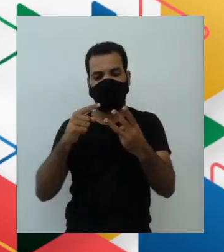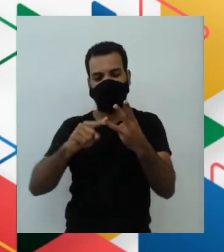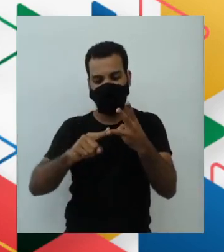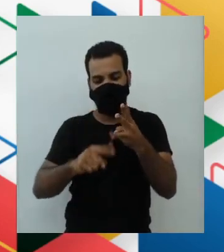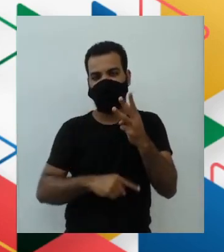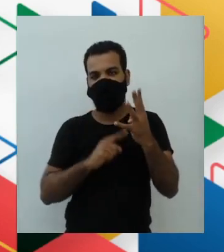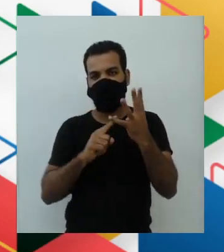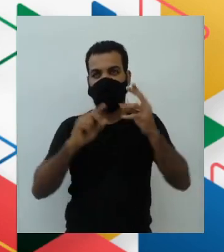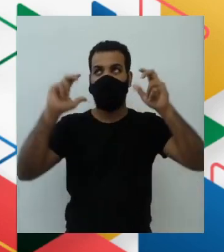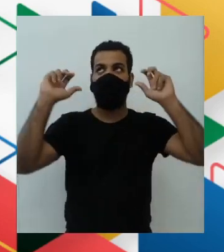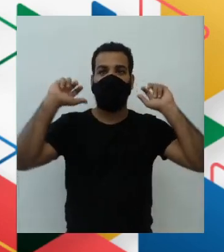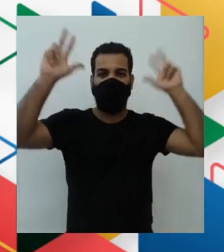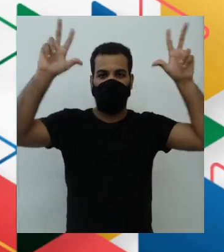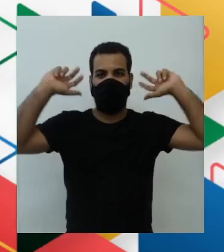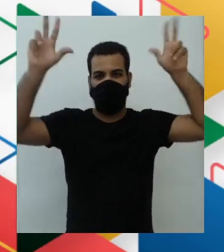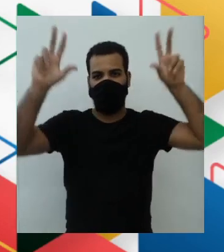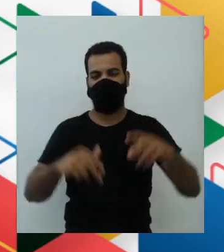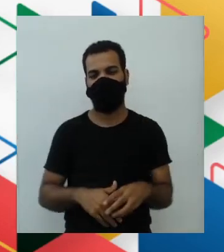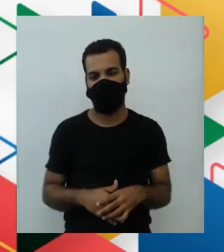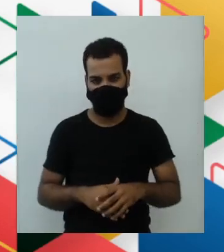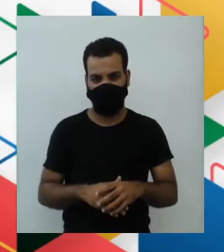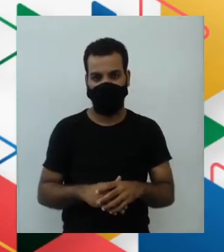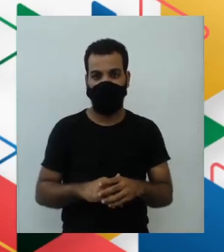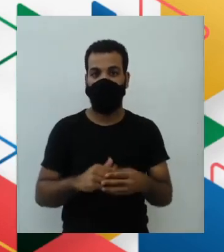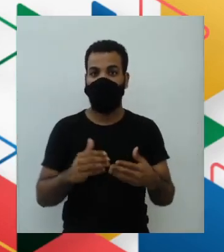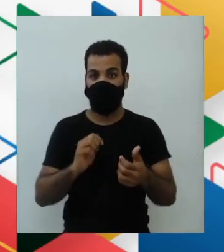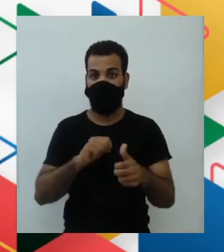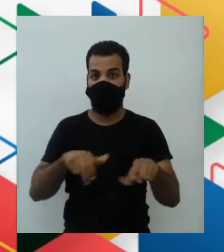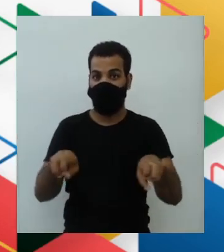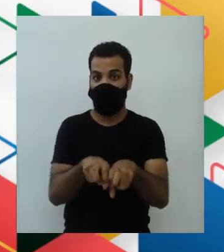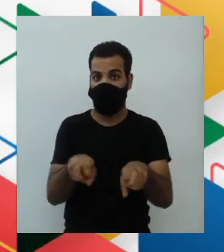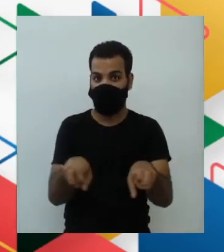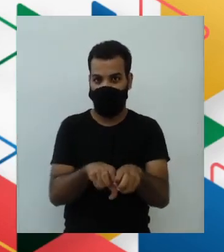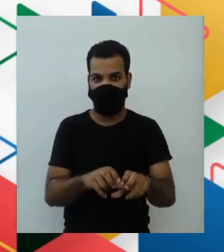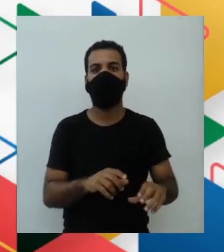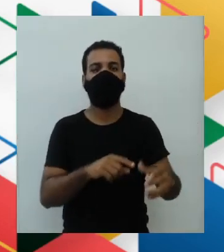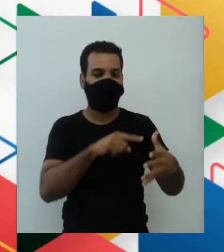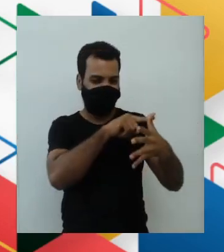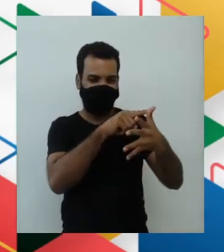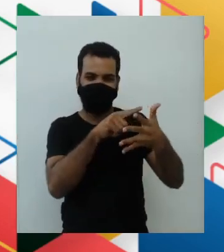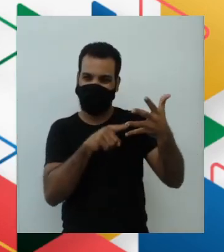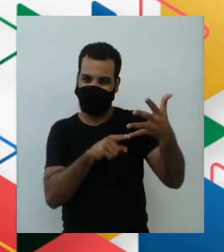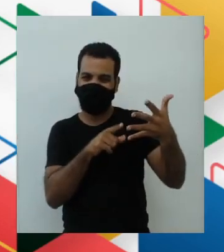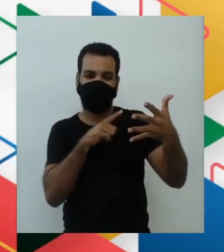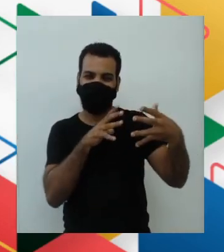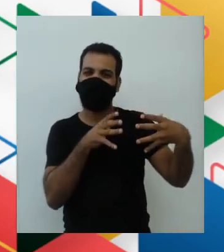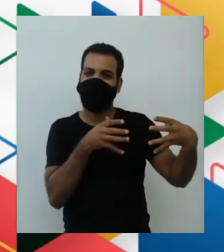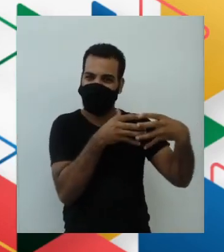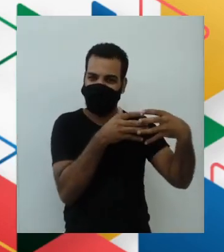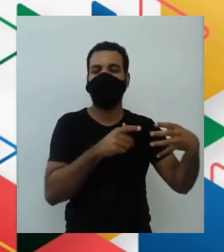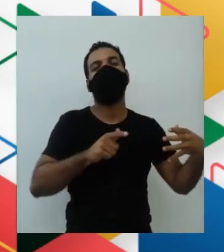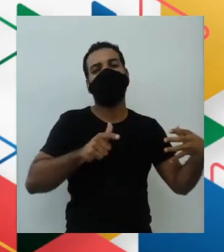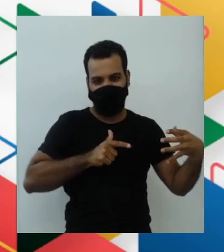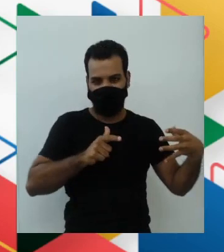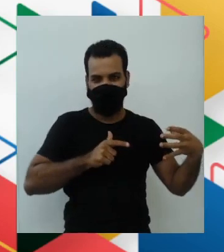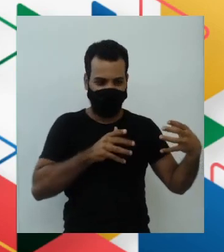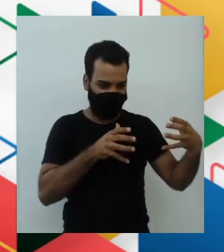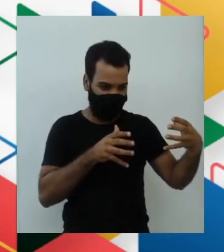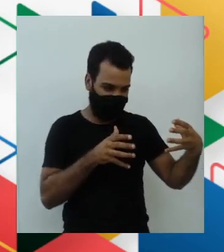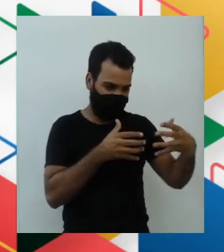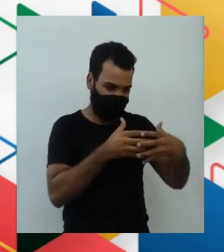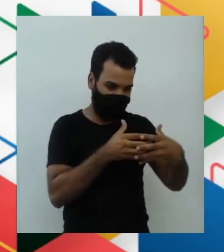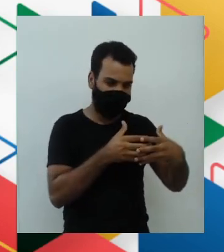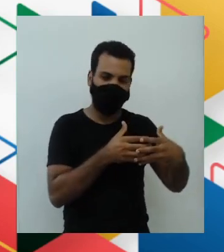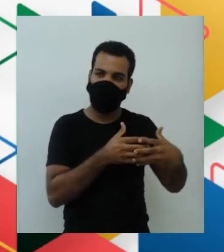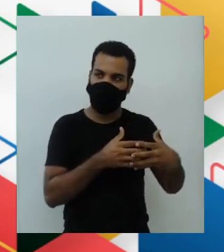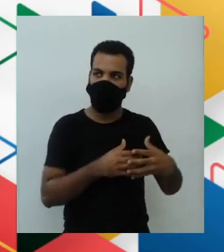basquetebol, voleibol, futsal. Essas 5 modalidades coletivas são